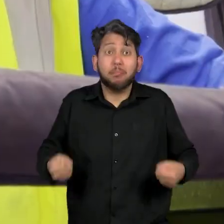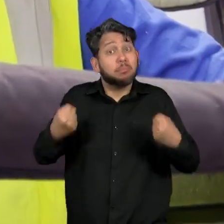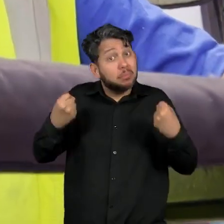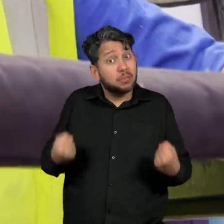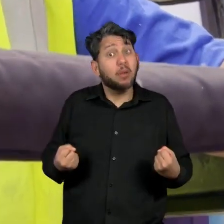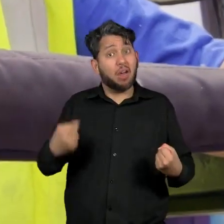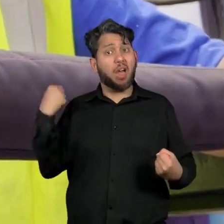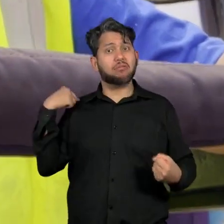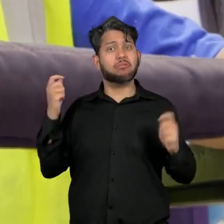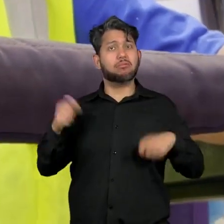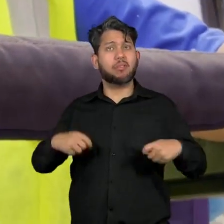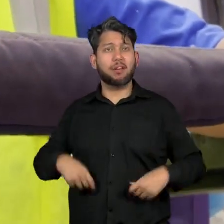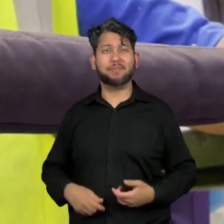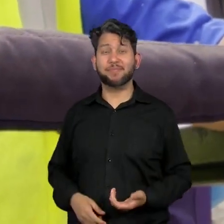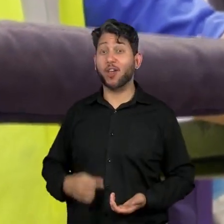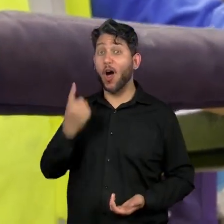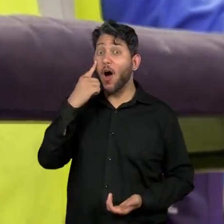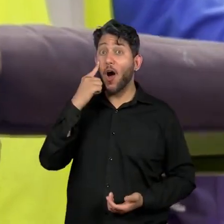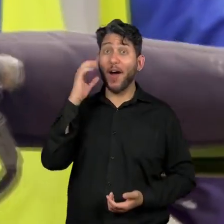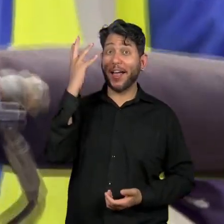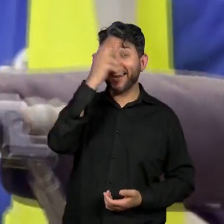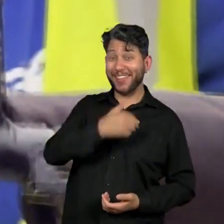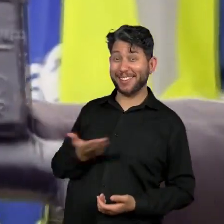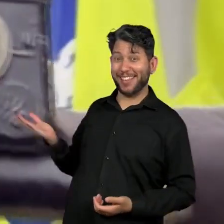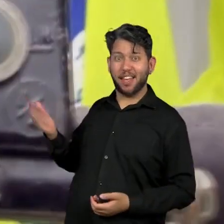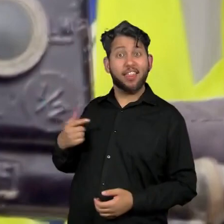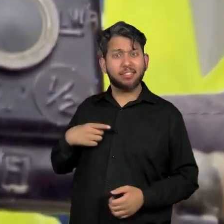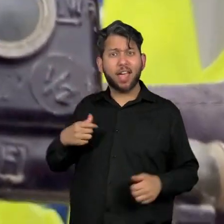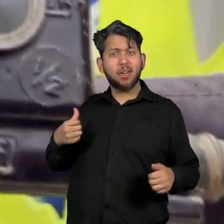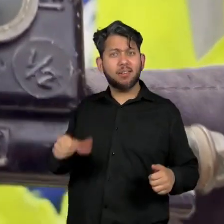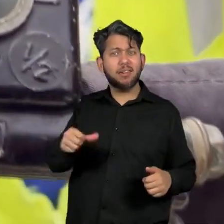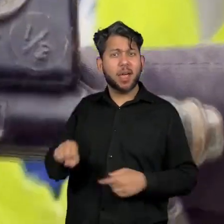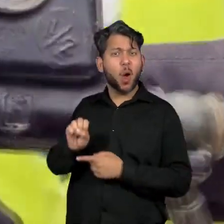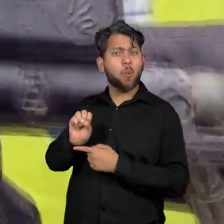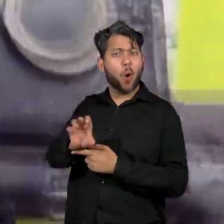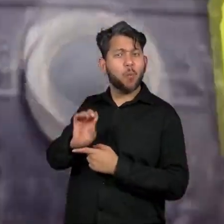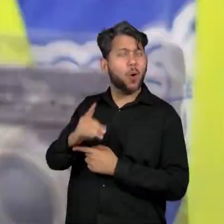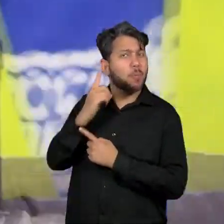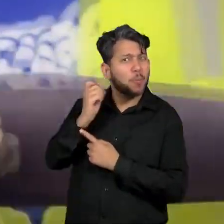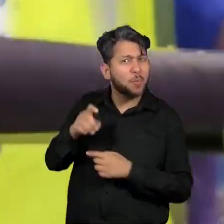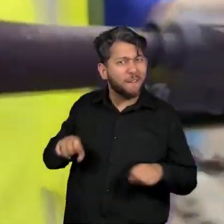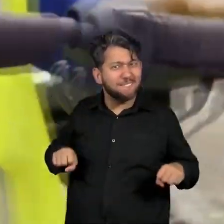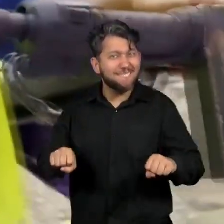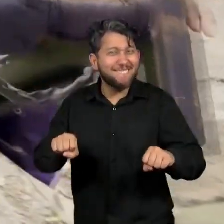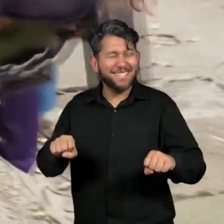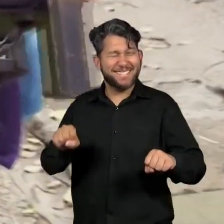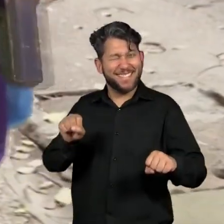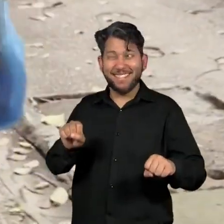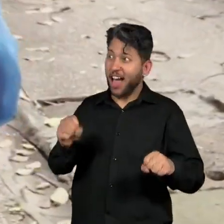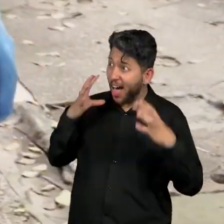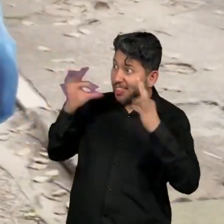ela. Aqui liga, o botãozinho liga e desliga. E aqui é o acelerador. Brrr!